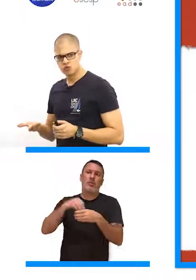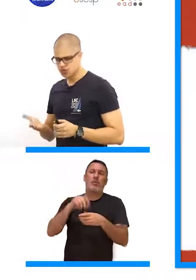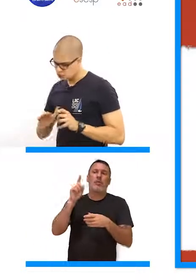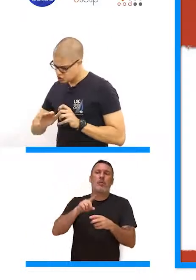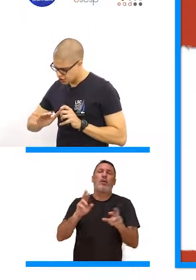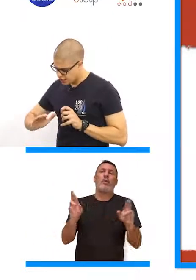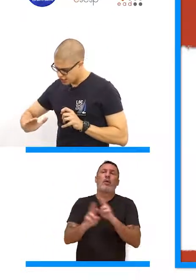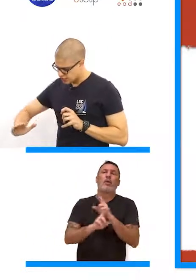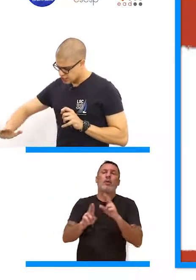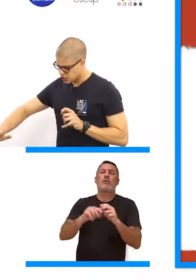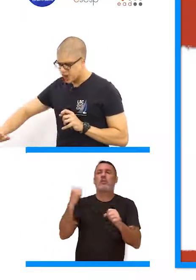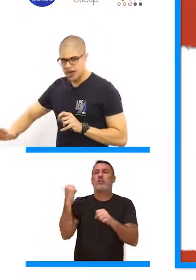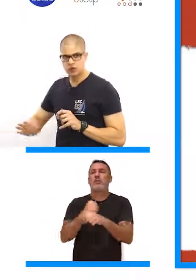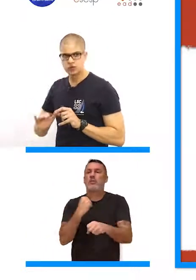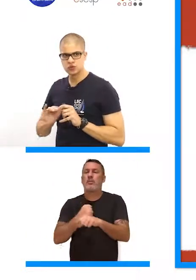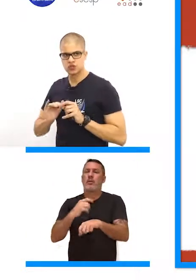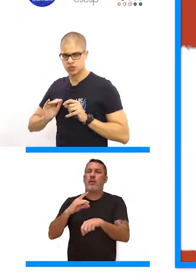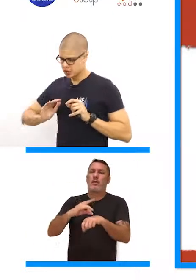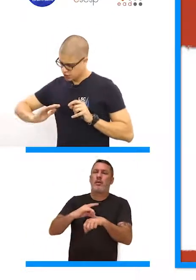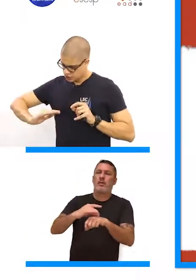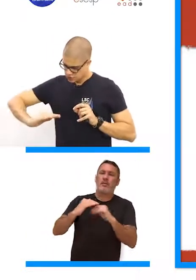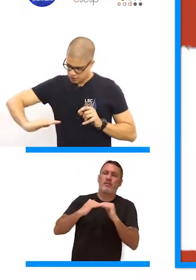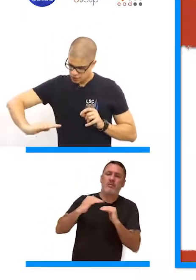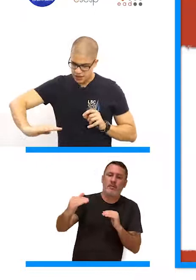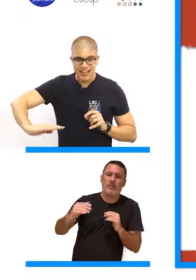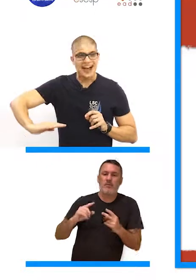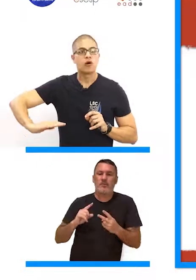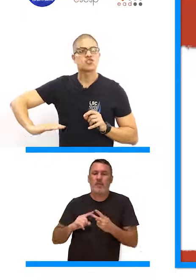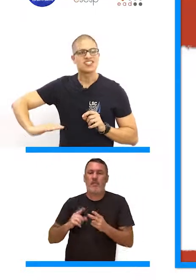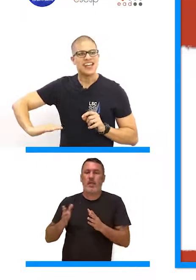à construção de asfaltos,